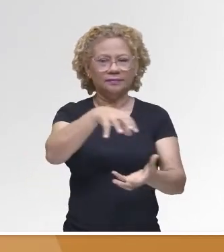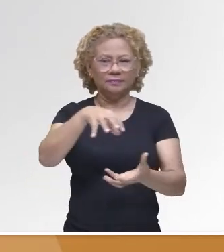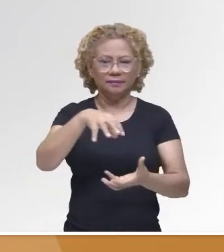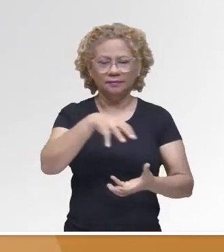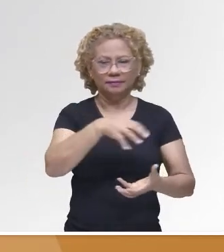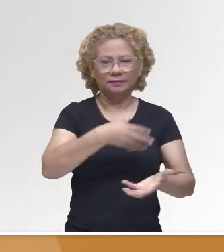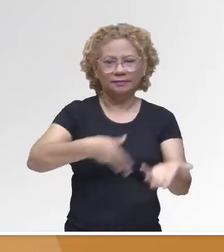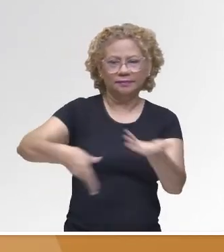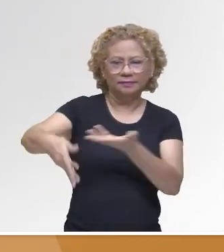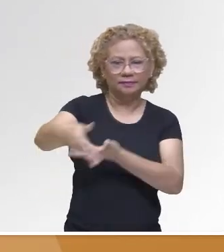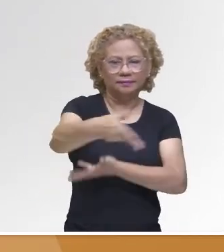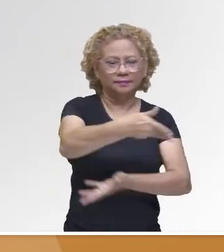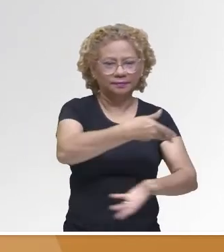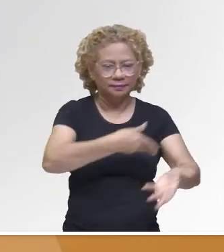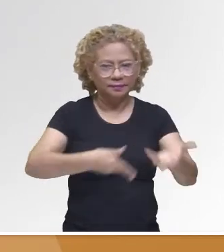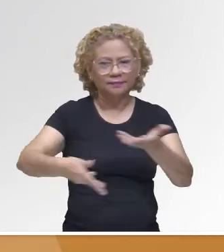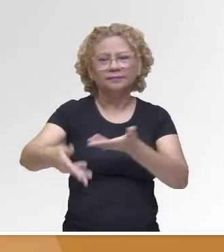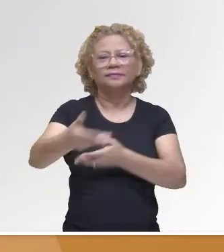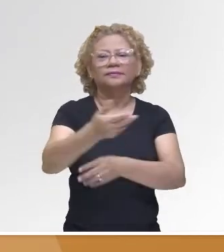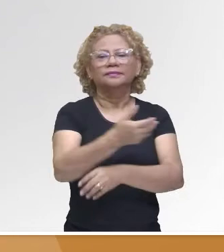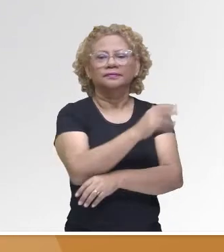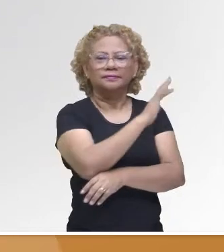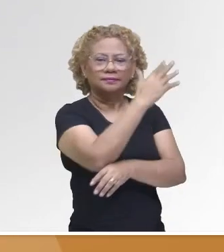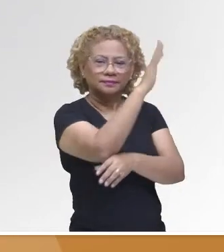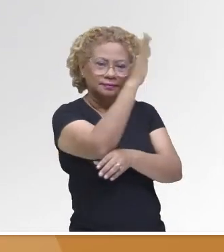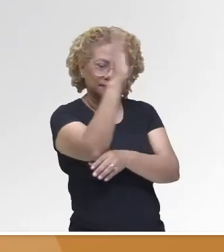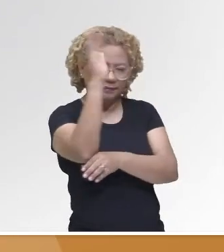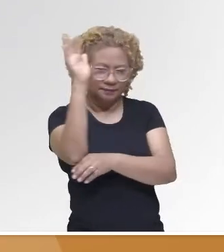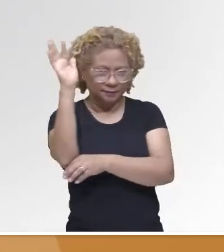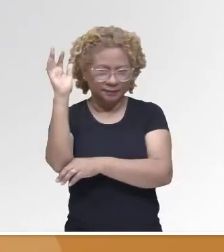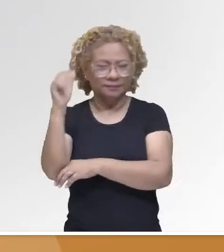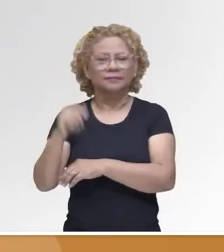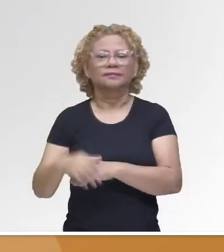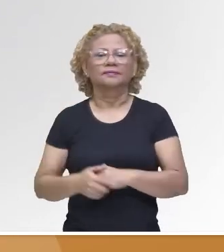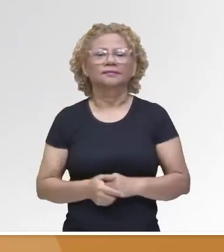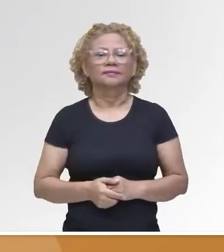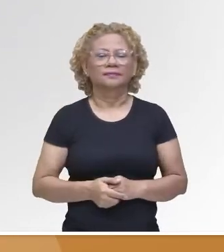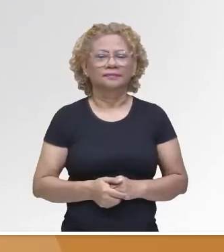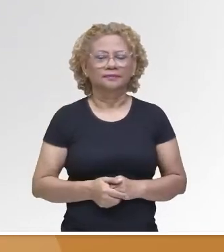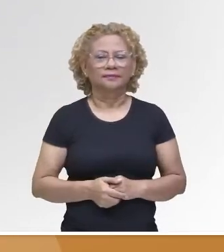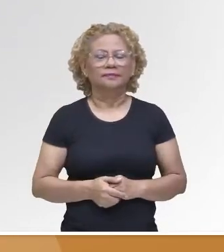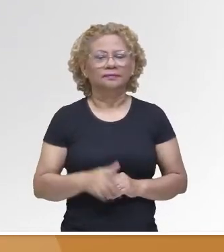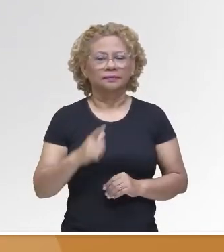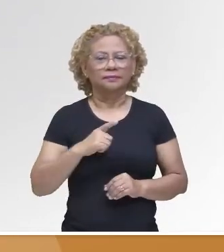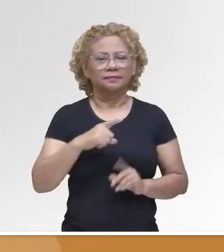colaborando com a natureza, criando cultura